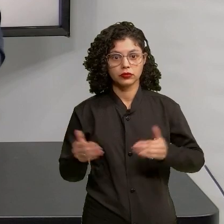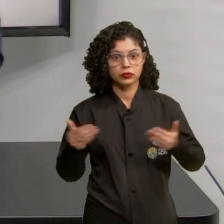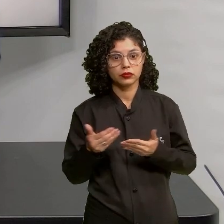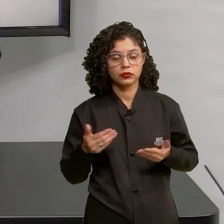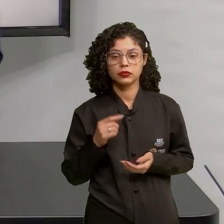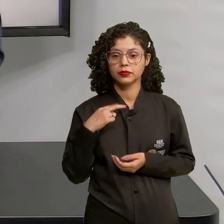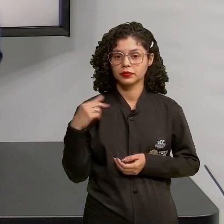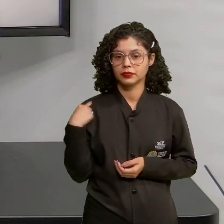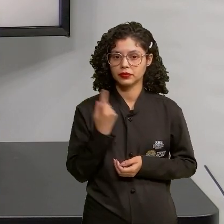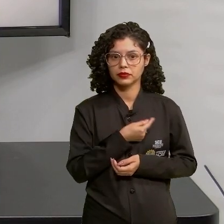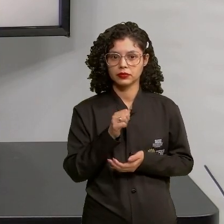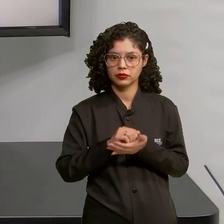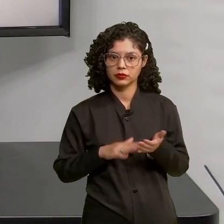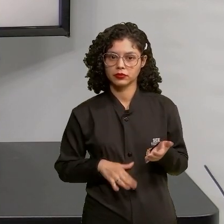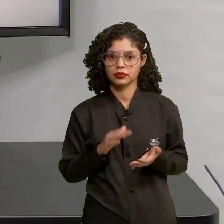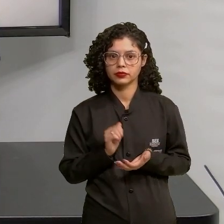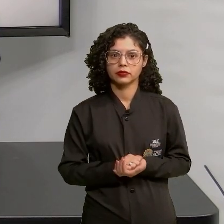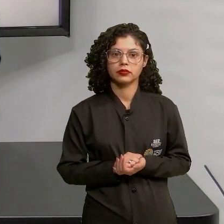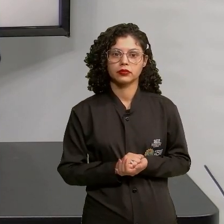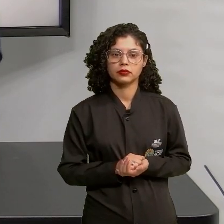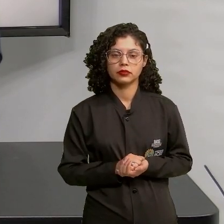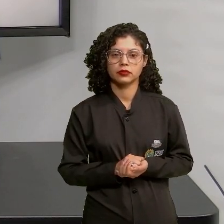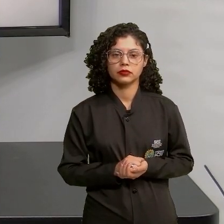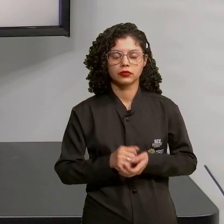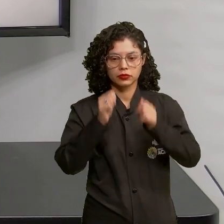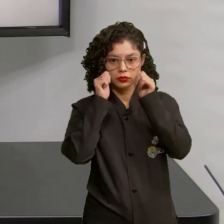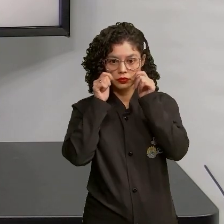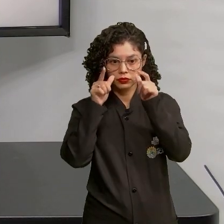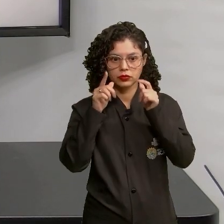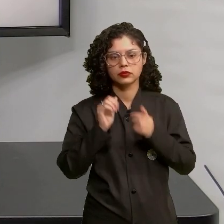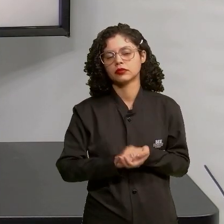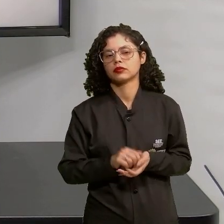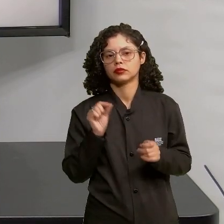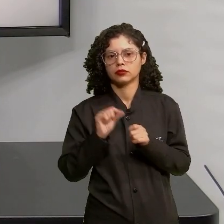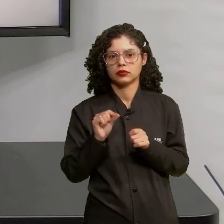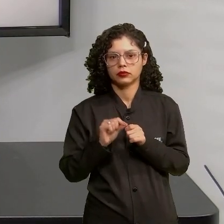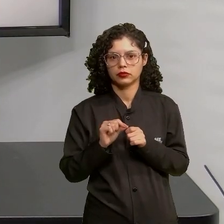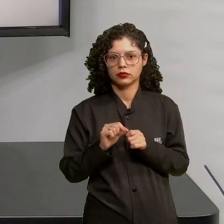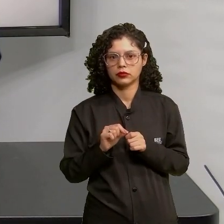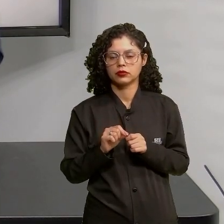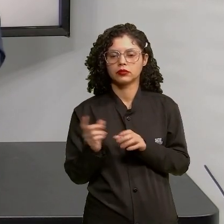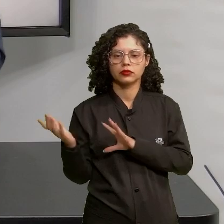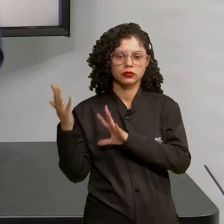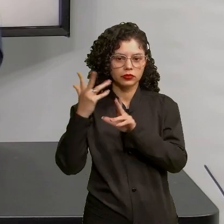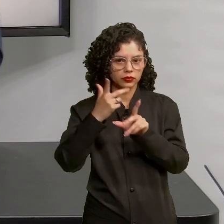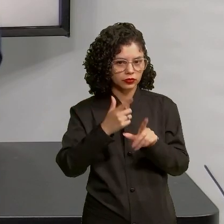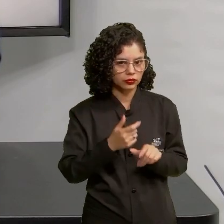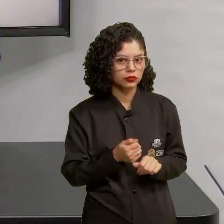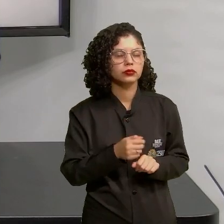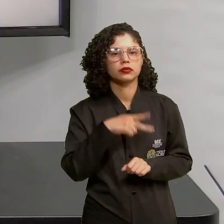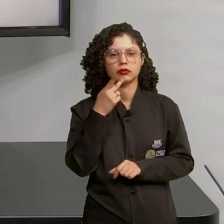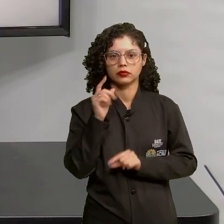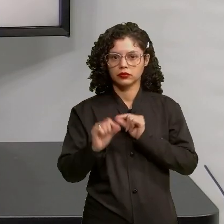Agora, gente, vamos para a nossa atividade. Preste atenção aqui que a gente vai fazer uma breve retomada. Nós estamos falando sobre